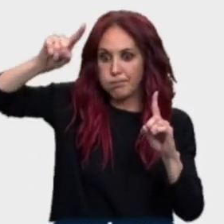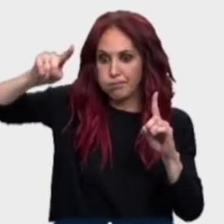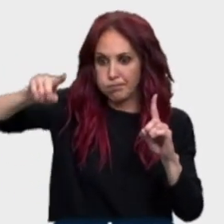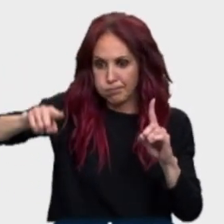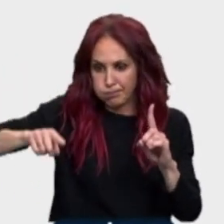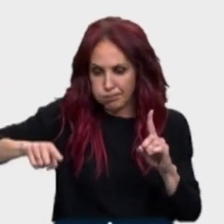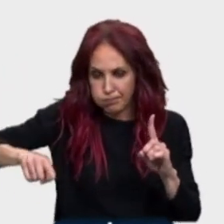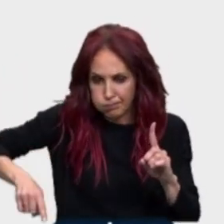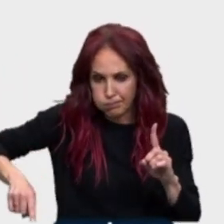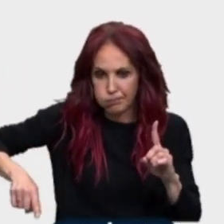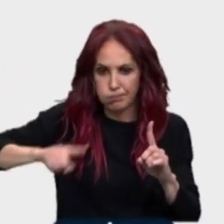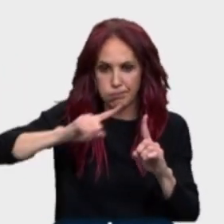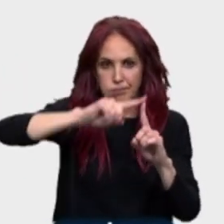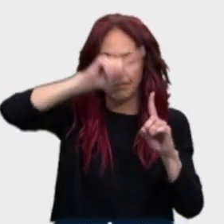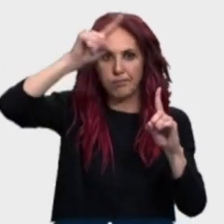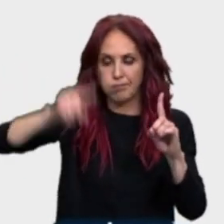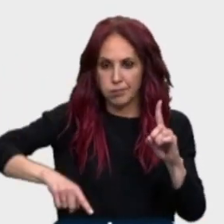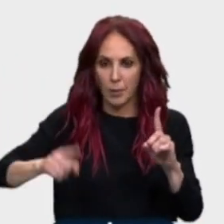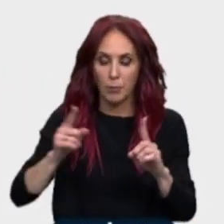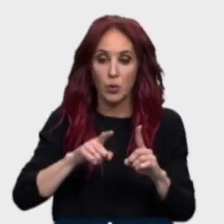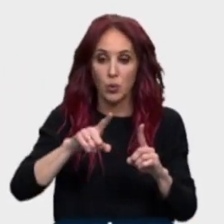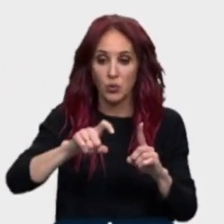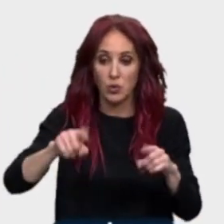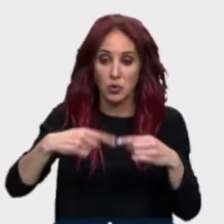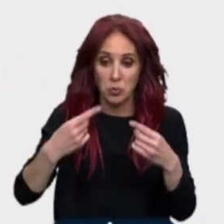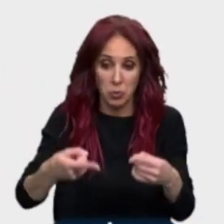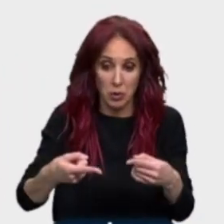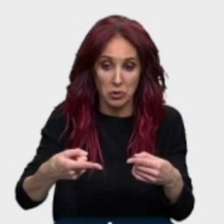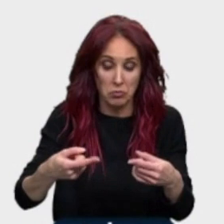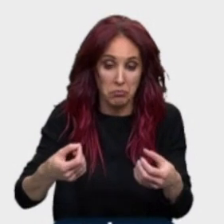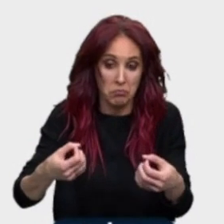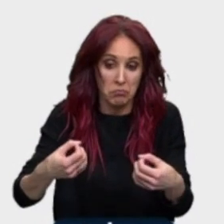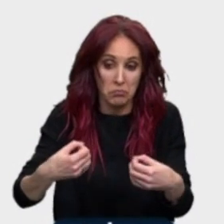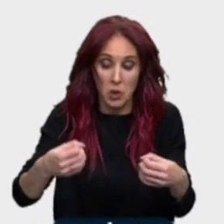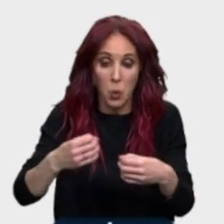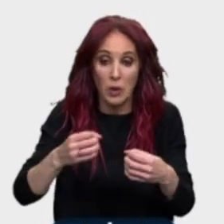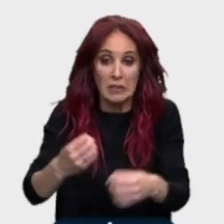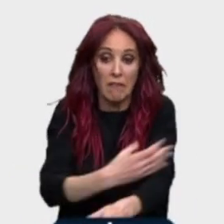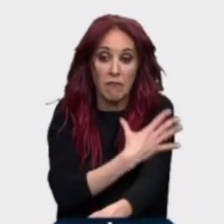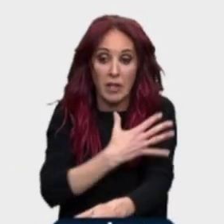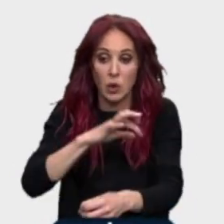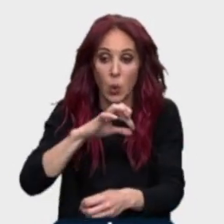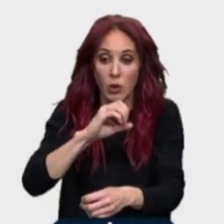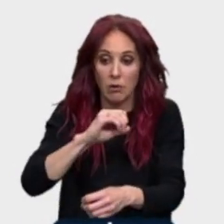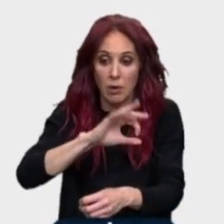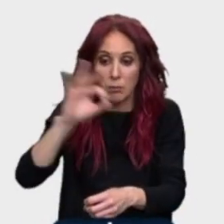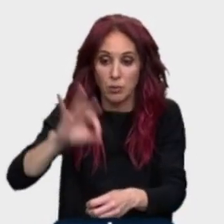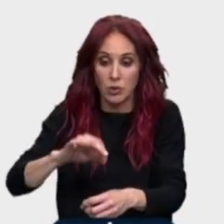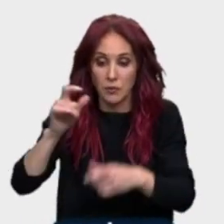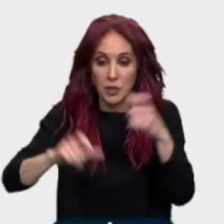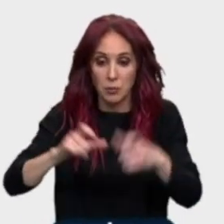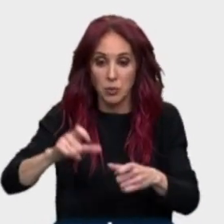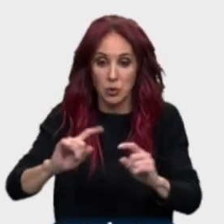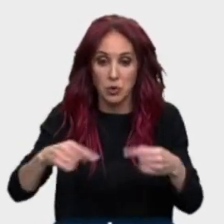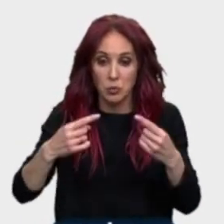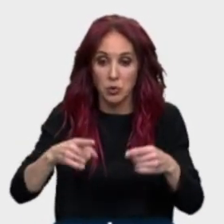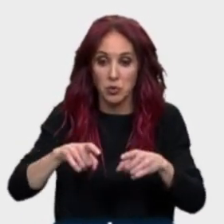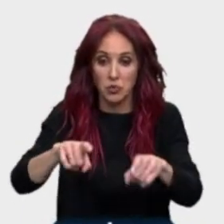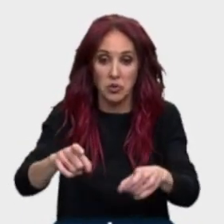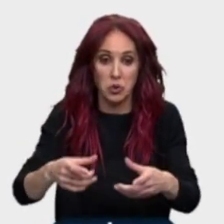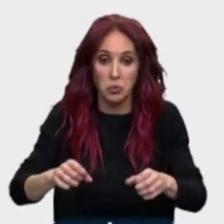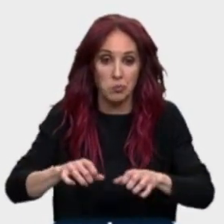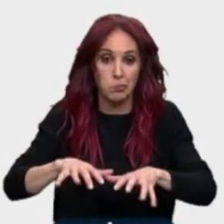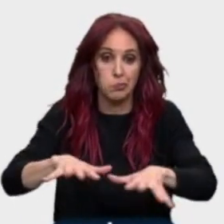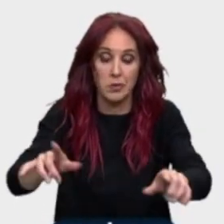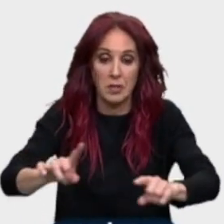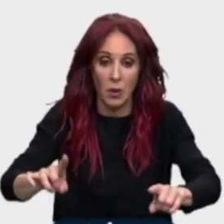também um decréscimo muito acentuado, porque o vírus deixa de ter, aliás, quando se infecta 80% ou 90% da população, o vírus deixa de ter capacidade de progredir.